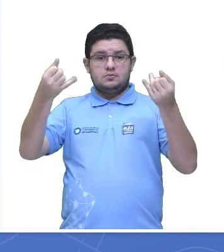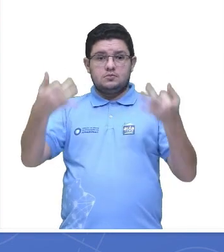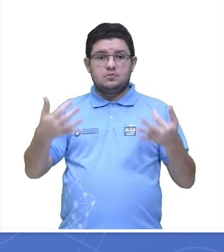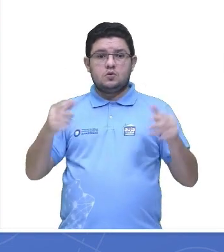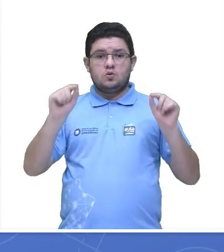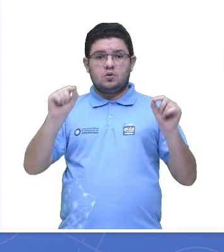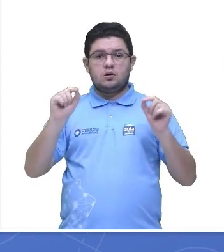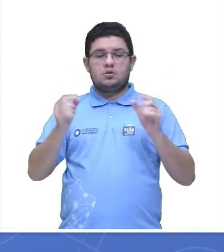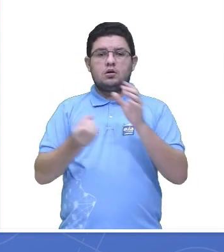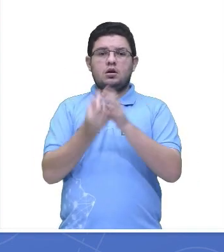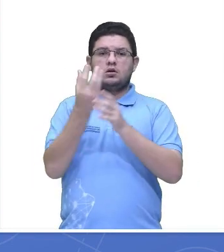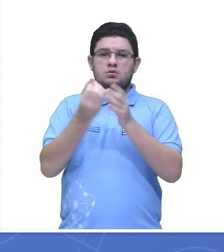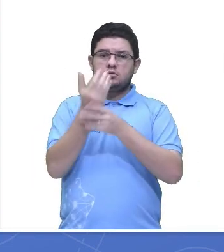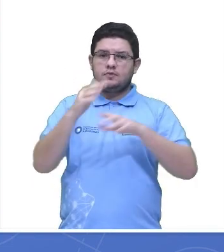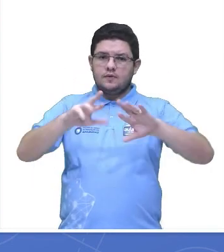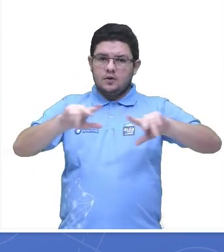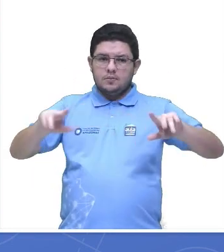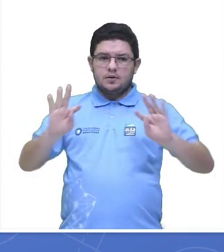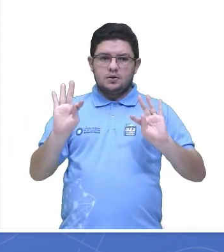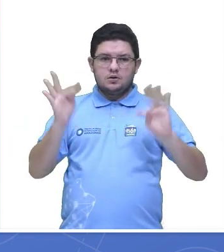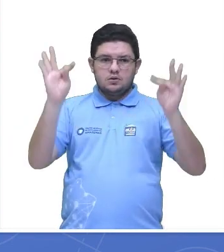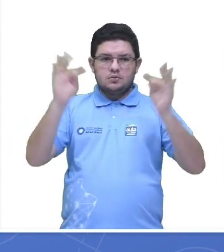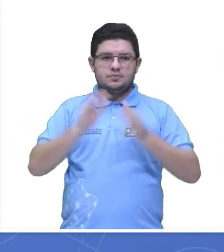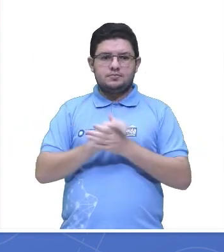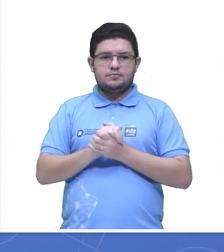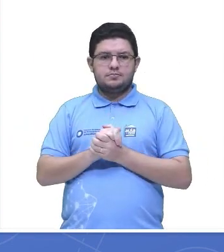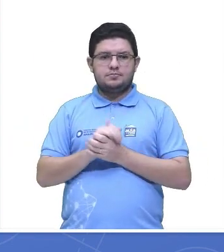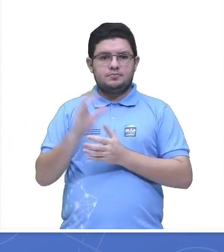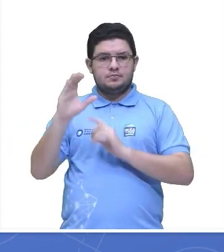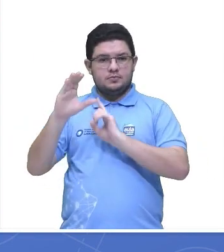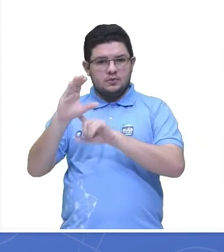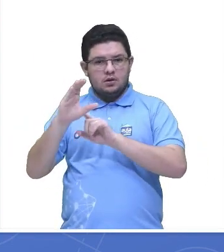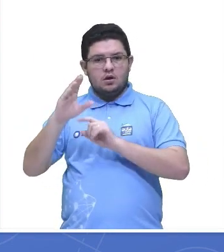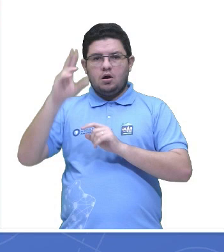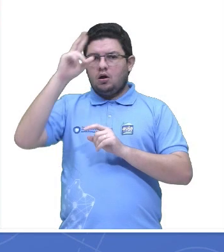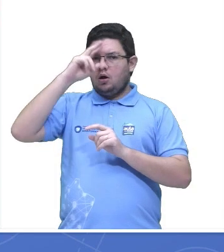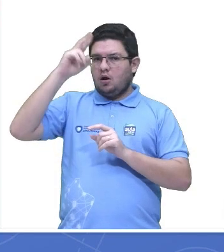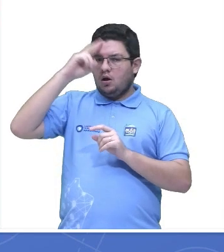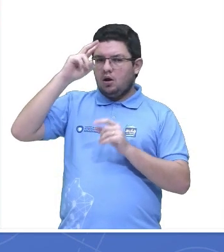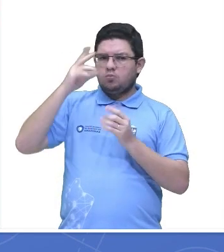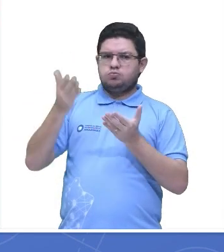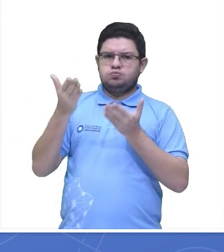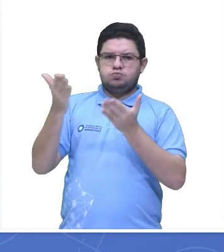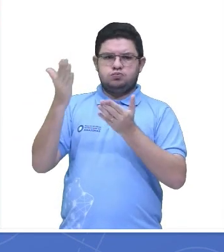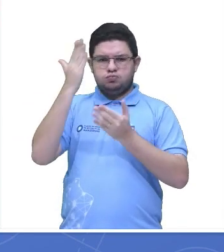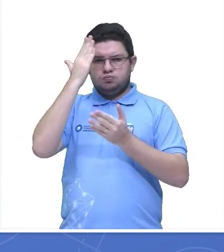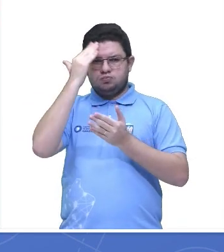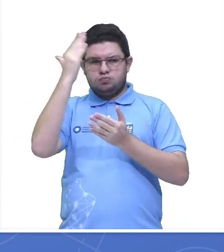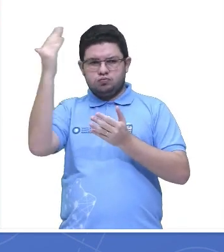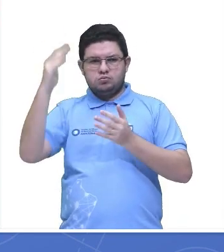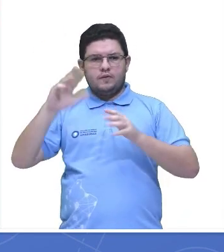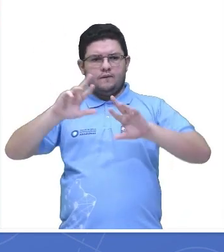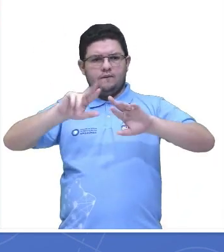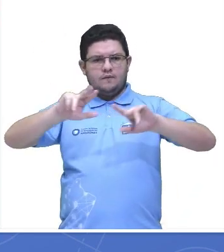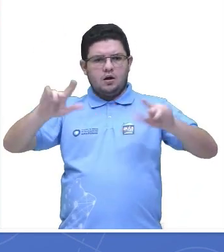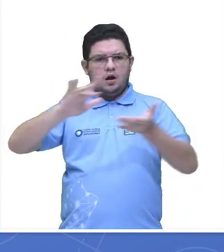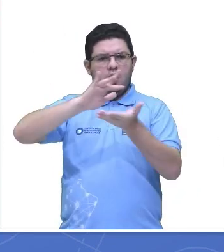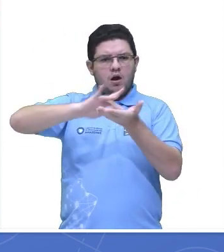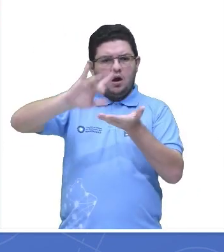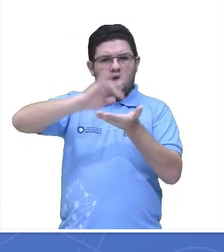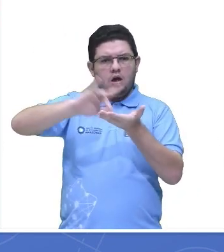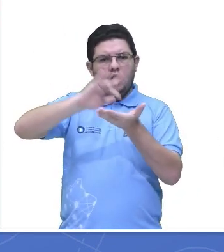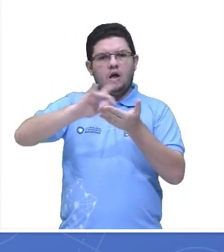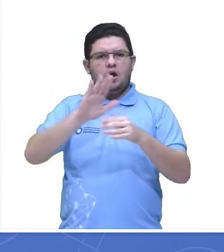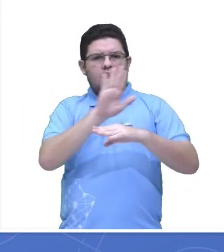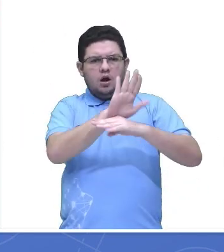digital. Letra D, lamentar sua ausência na criação de novas tecnologias. E a letra E, discutir o impacto do